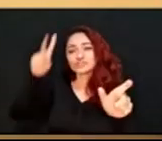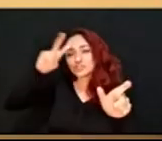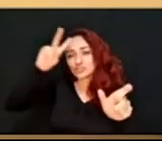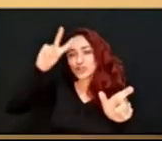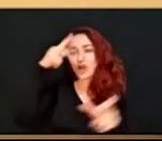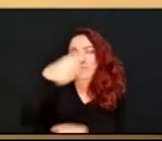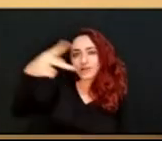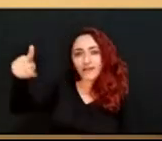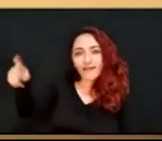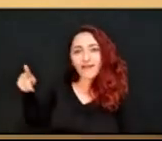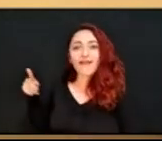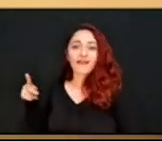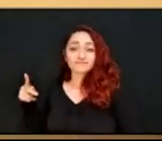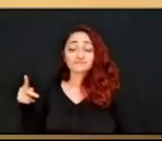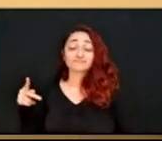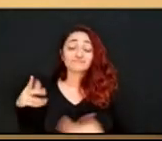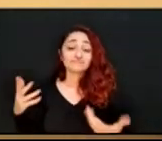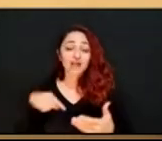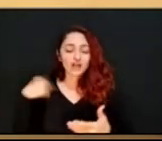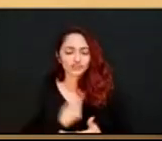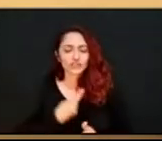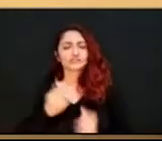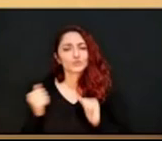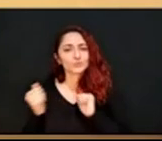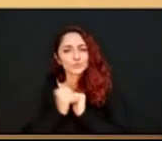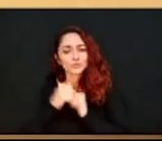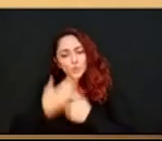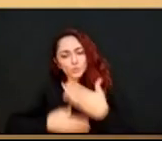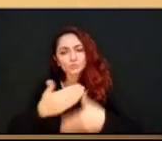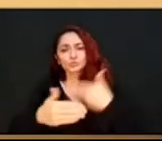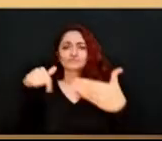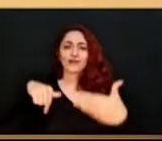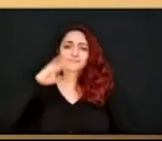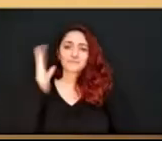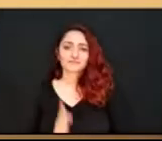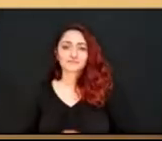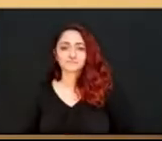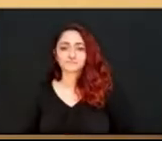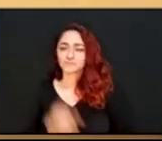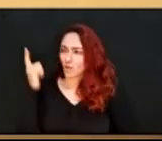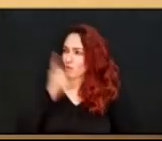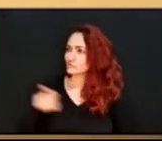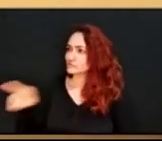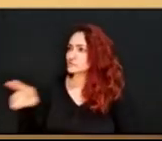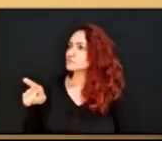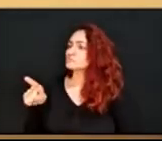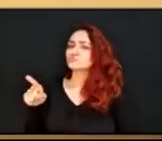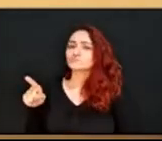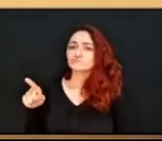está construindo aqui no Brasil então é muito importante conseguiu conectar os o Stephanie não